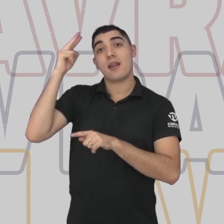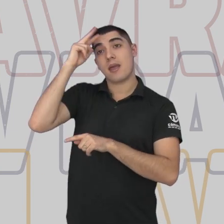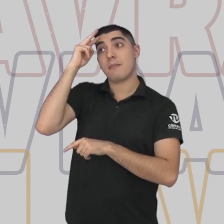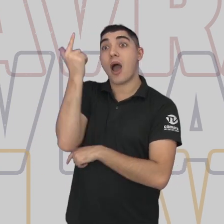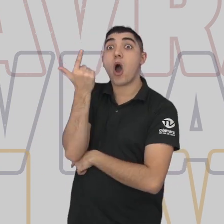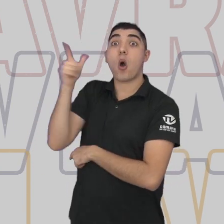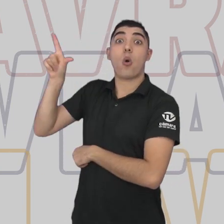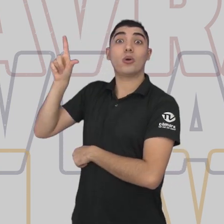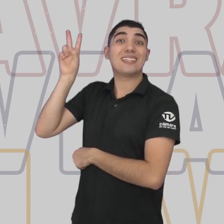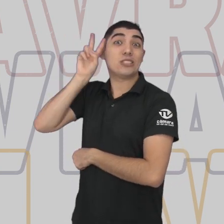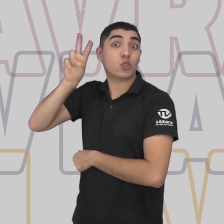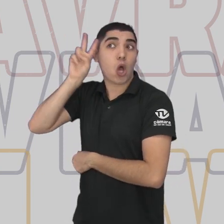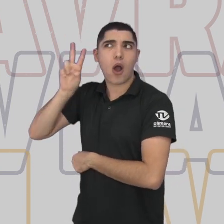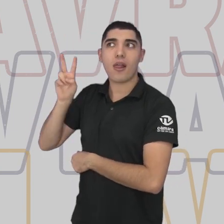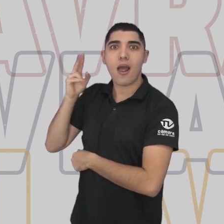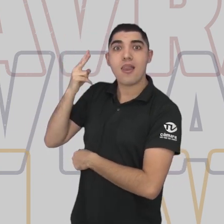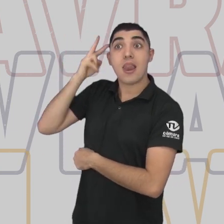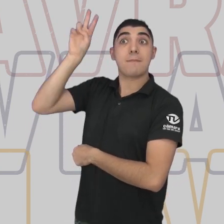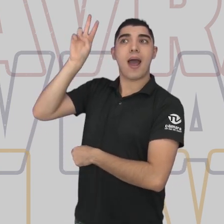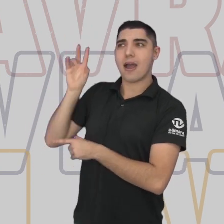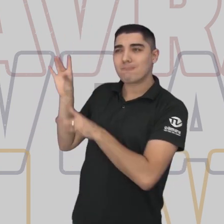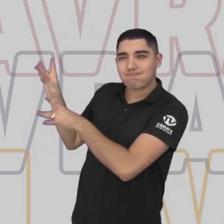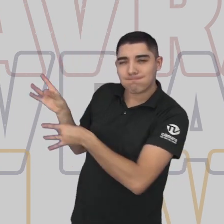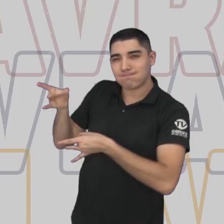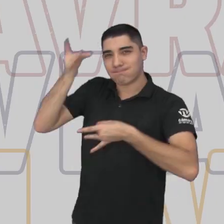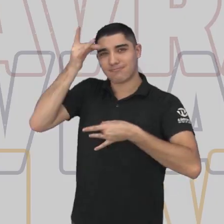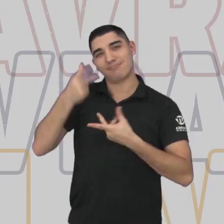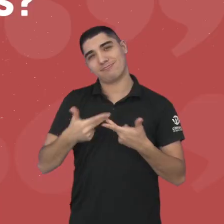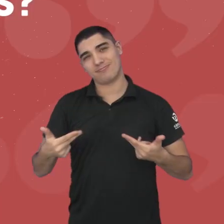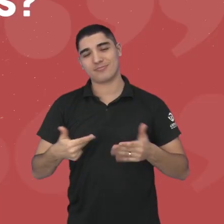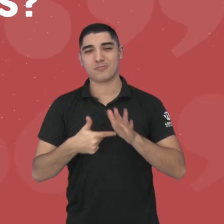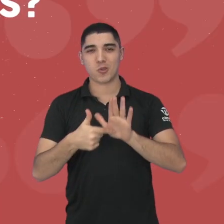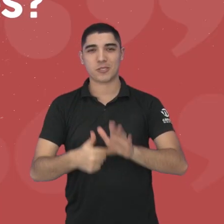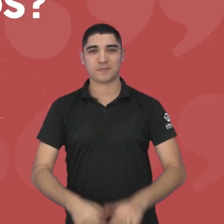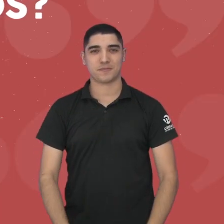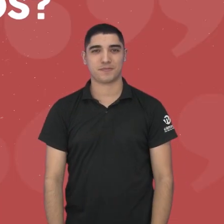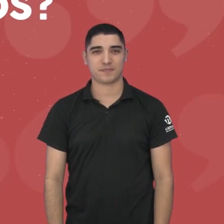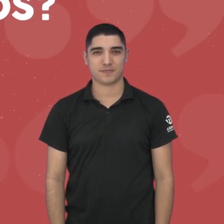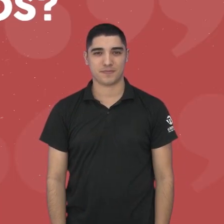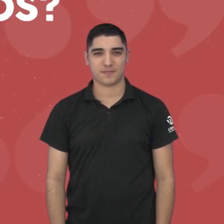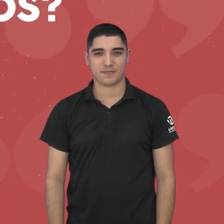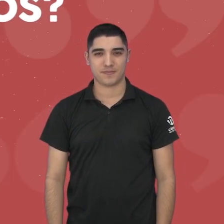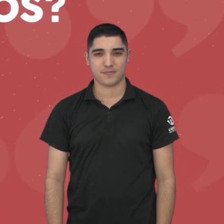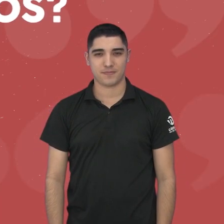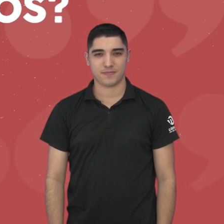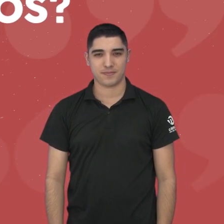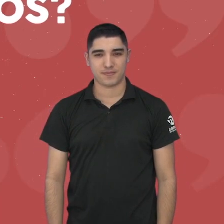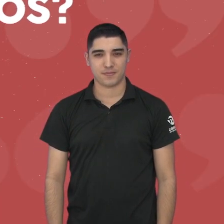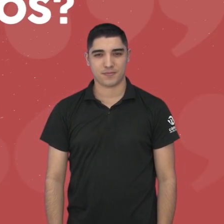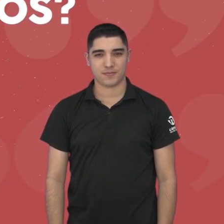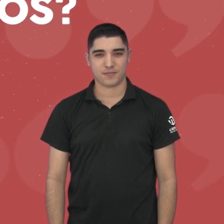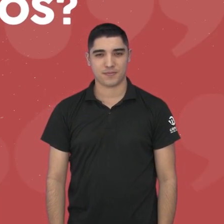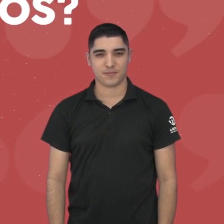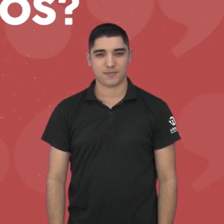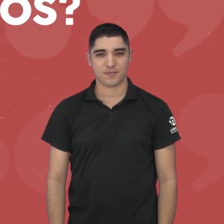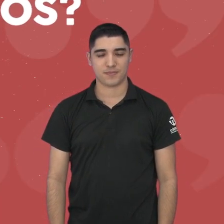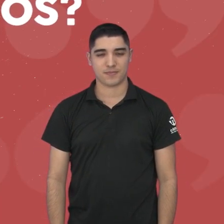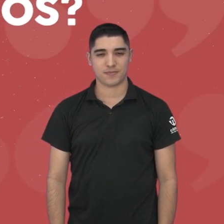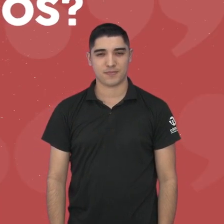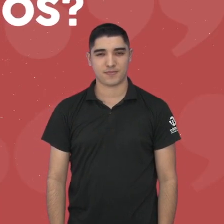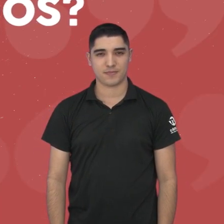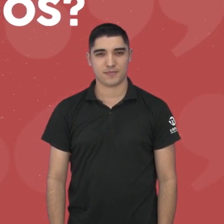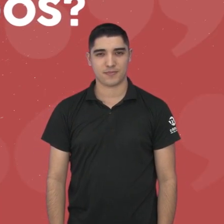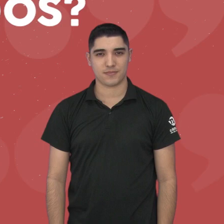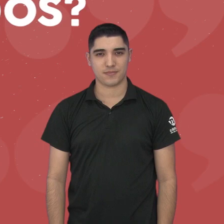alguma história, ensinar as crianças a criar história, a criatividade, né? O que se trabalha dentro do projeto e quais são